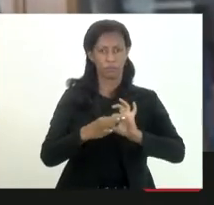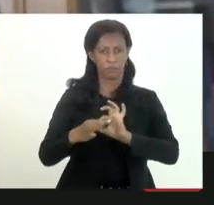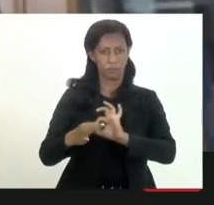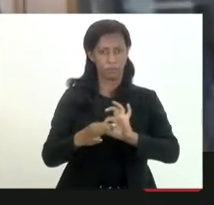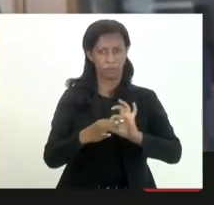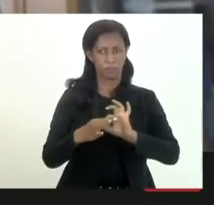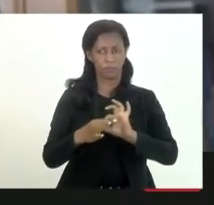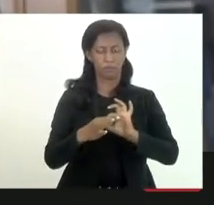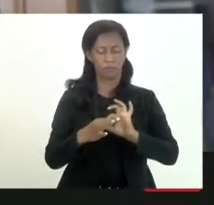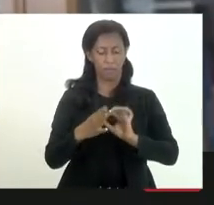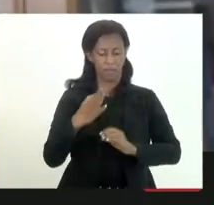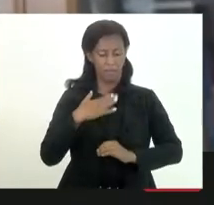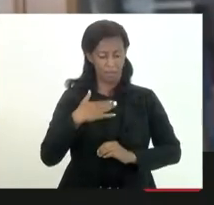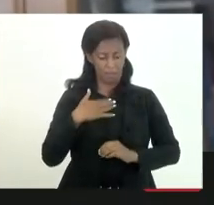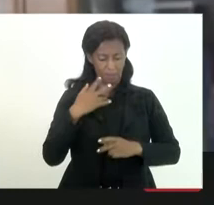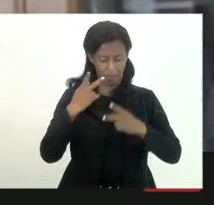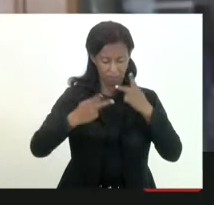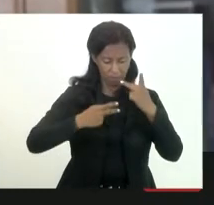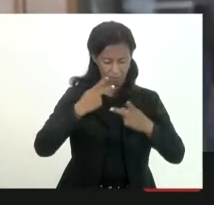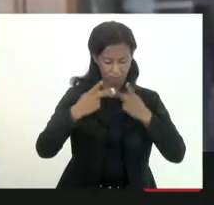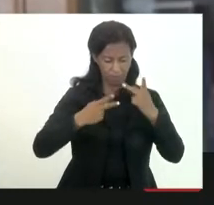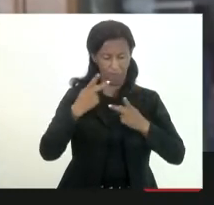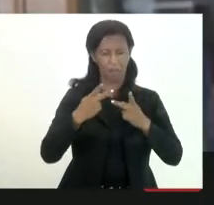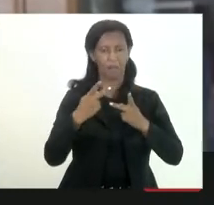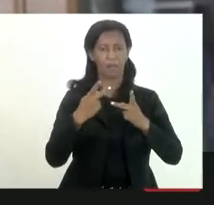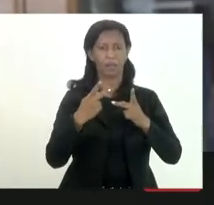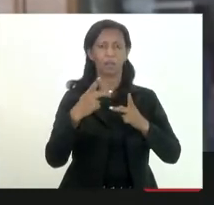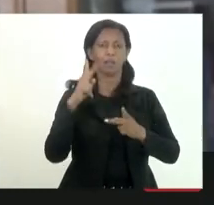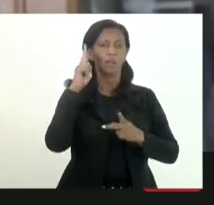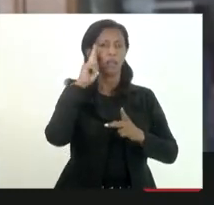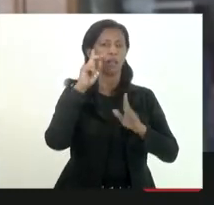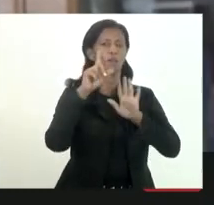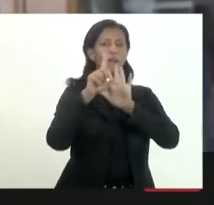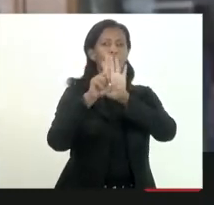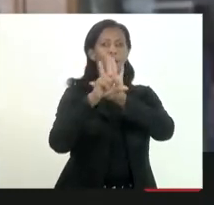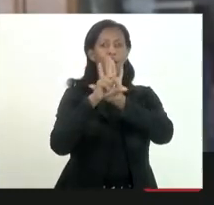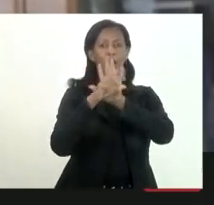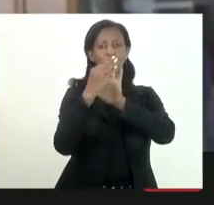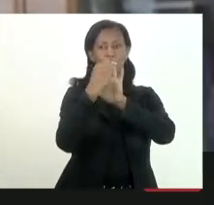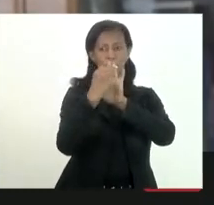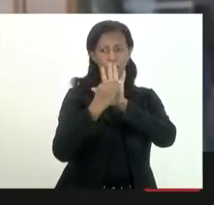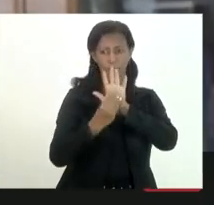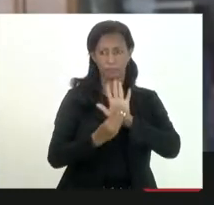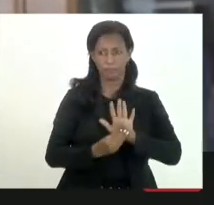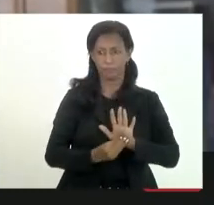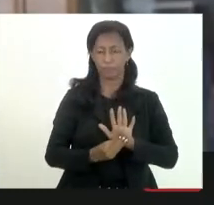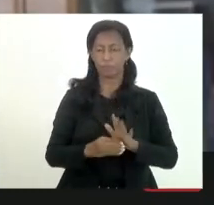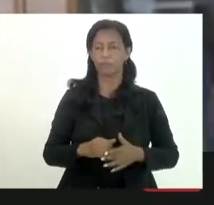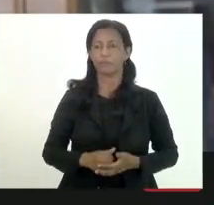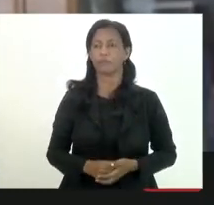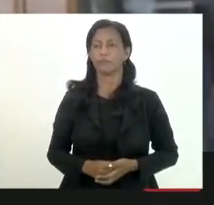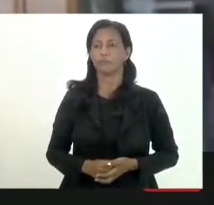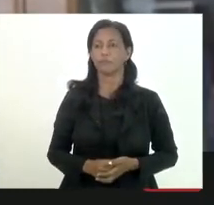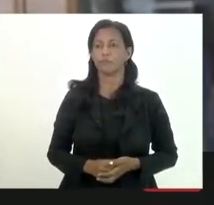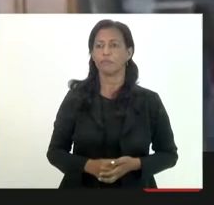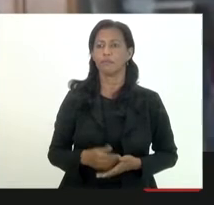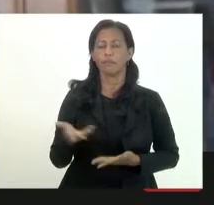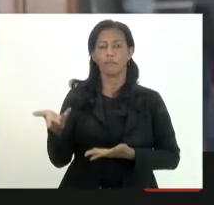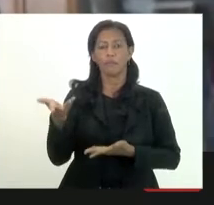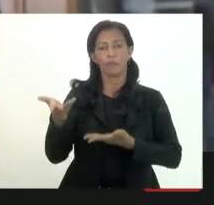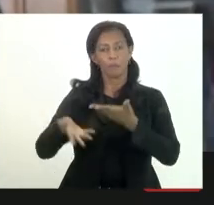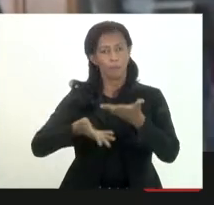Na minha fala, eu quero citar algumas leis que já foram citadas aqui por outros